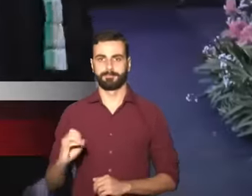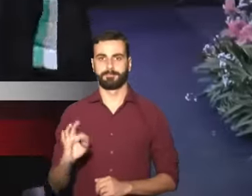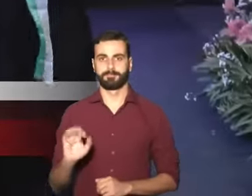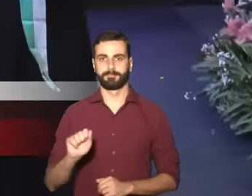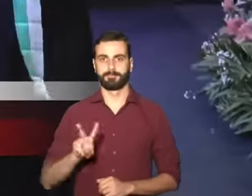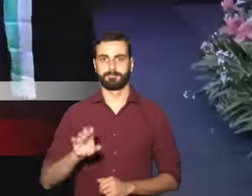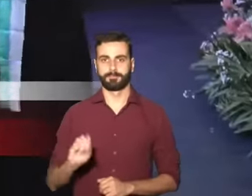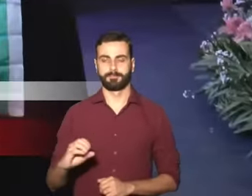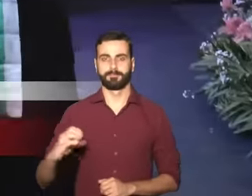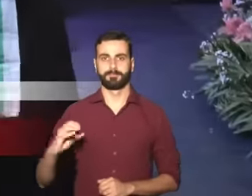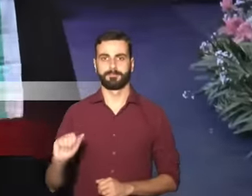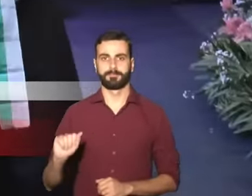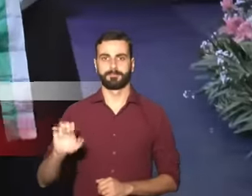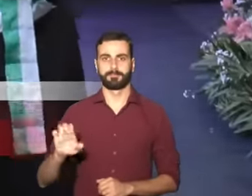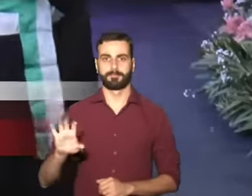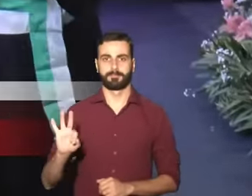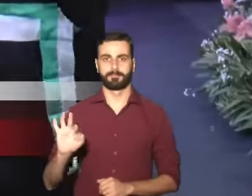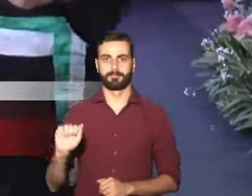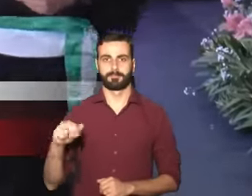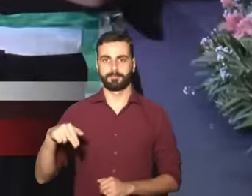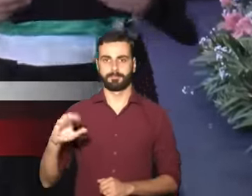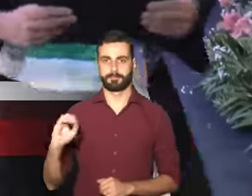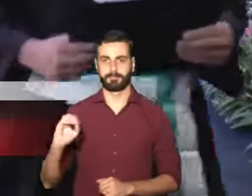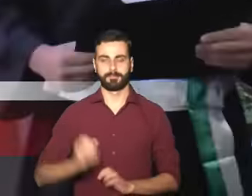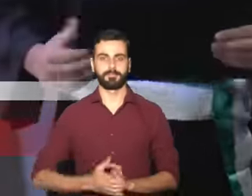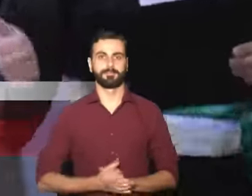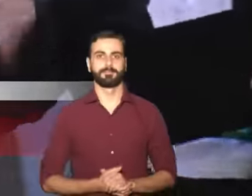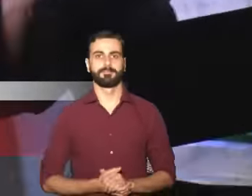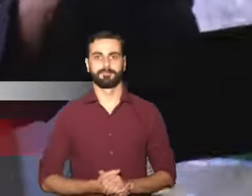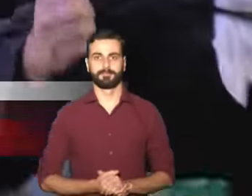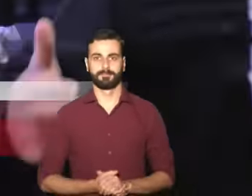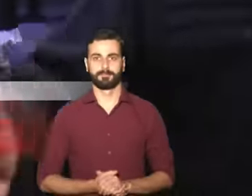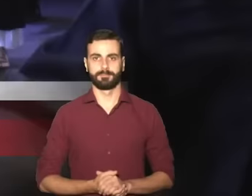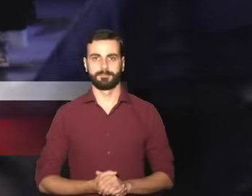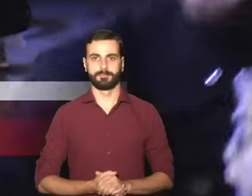Otávio Caetano Marçal.